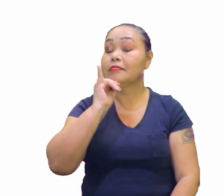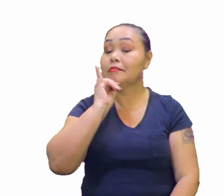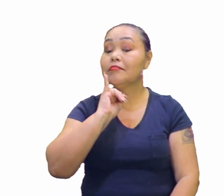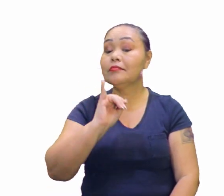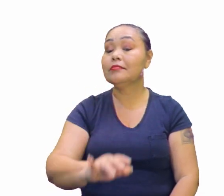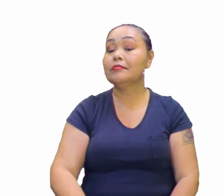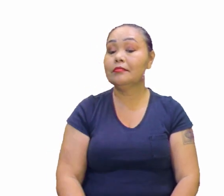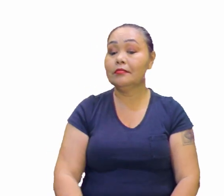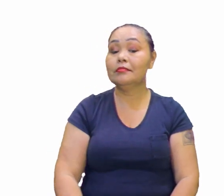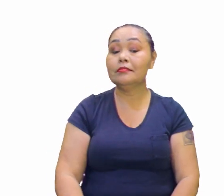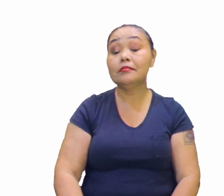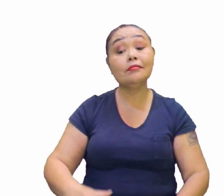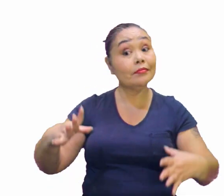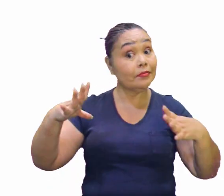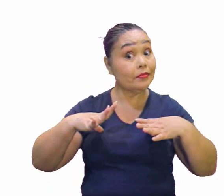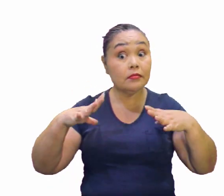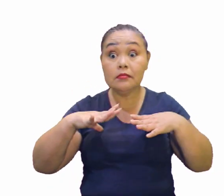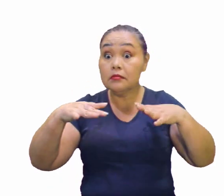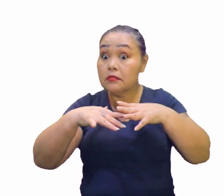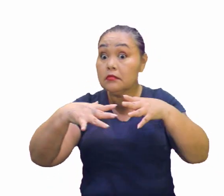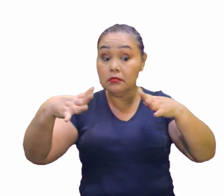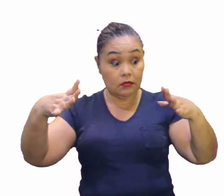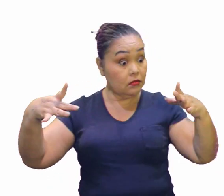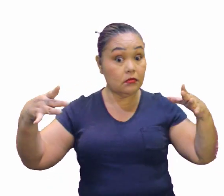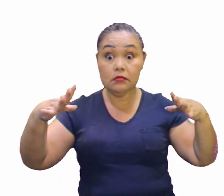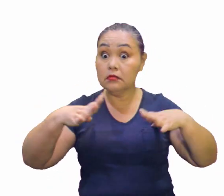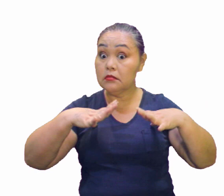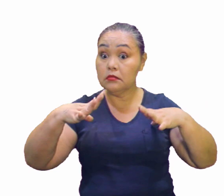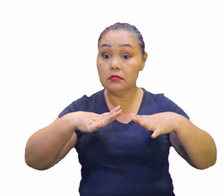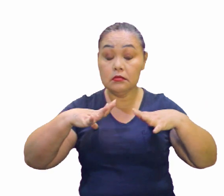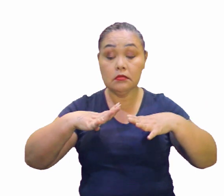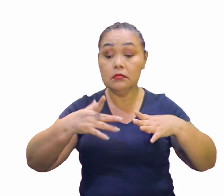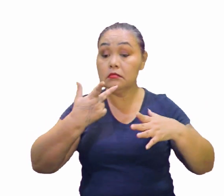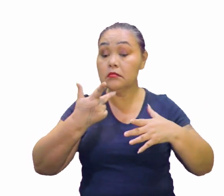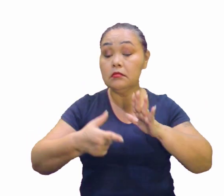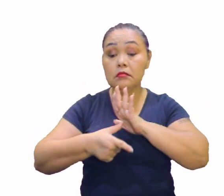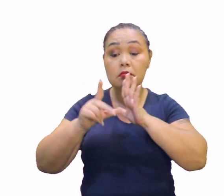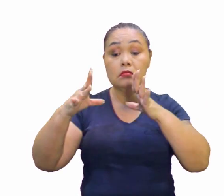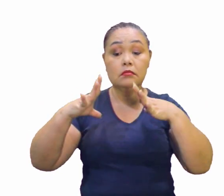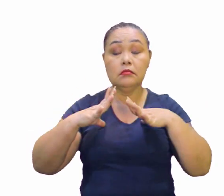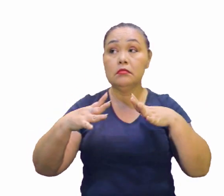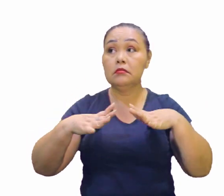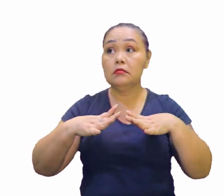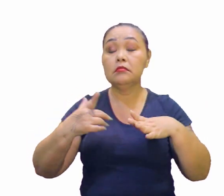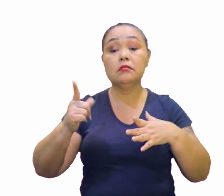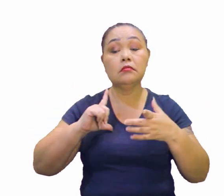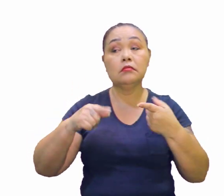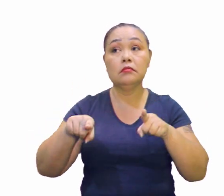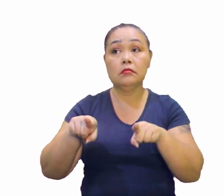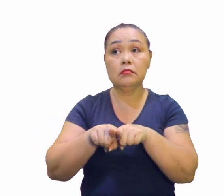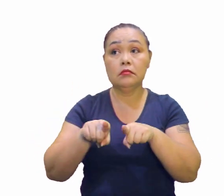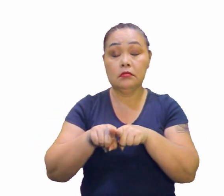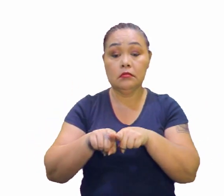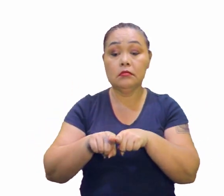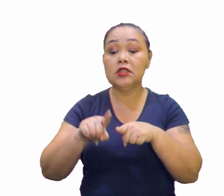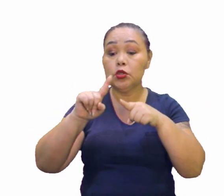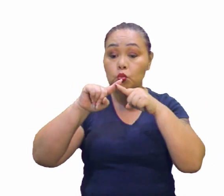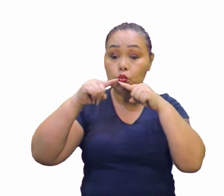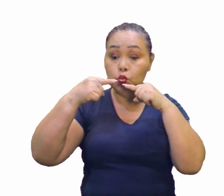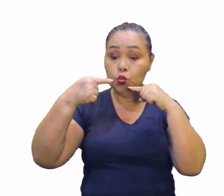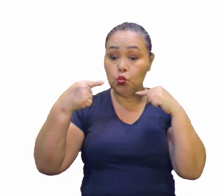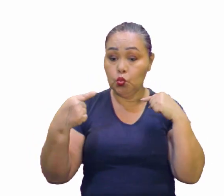professor. As cidades cresceram. Antes de falar das cidades, não teve também o tempo da